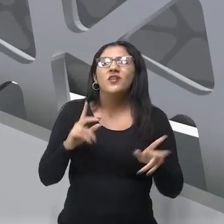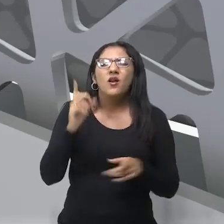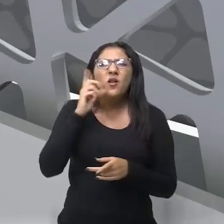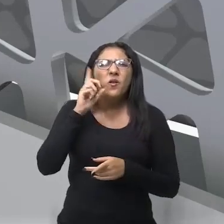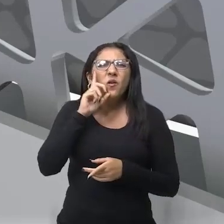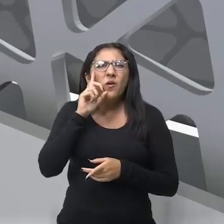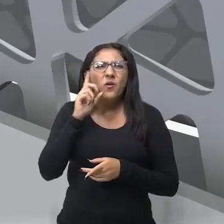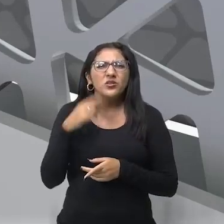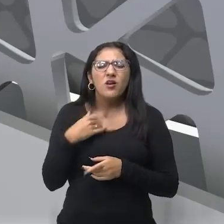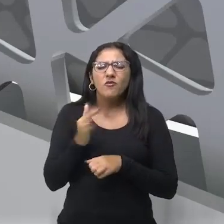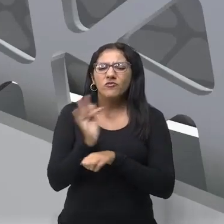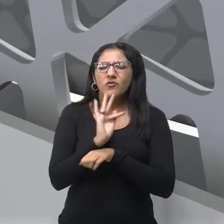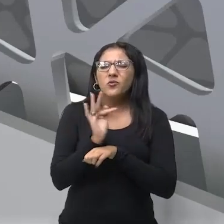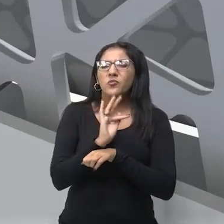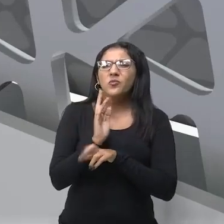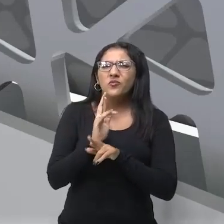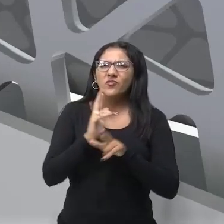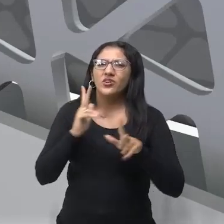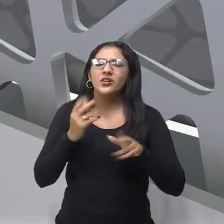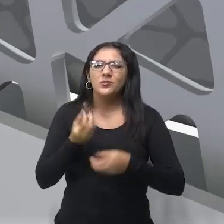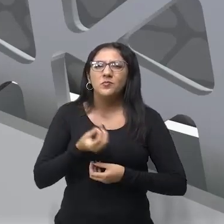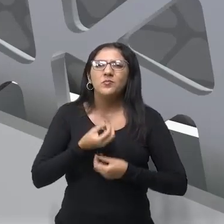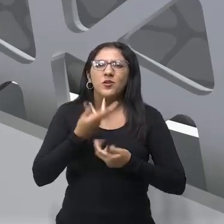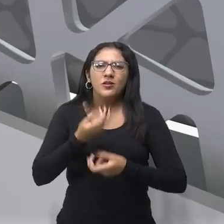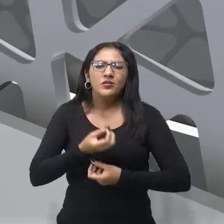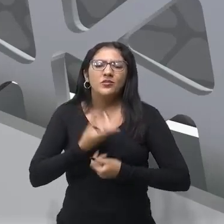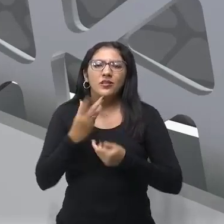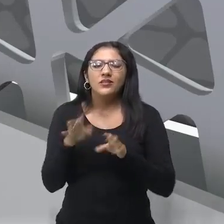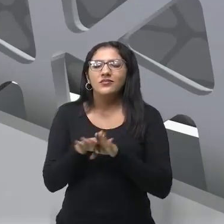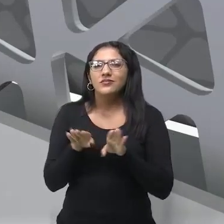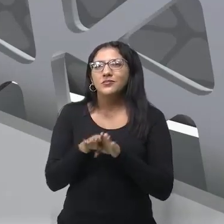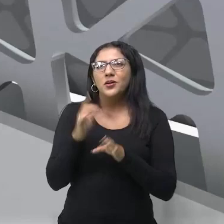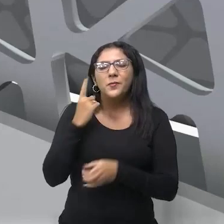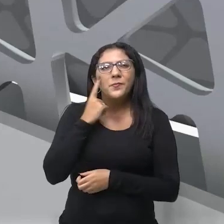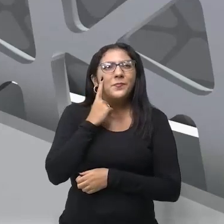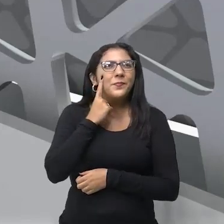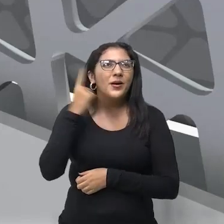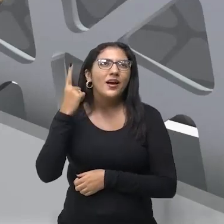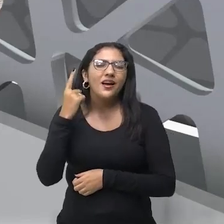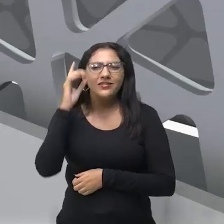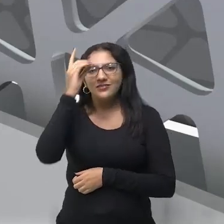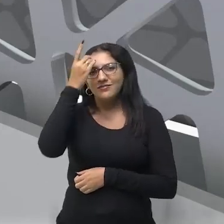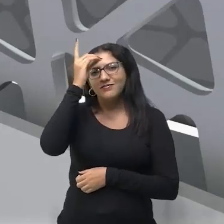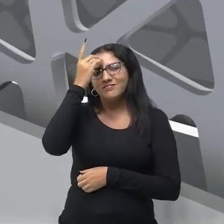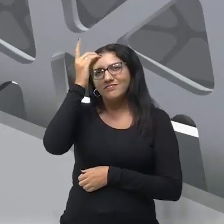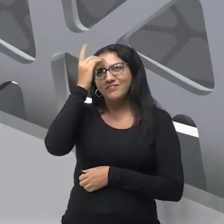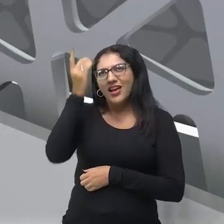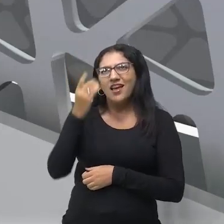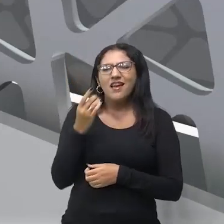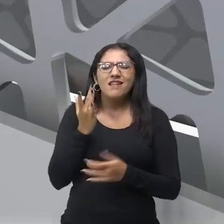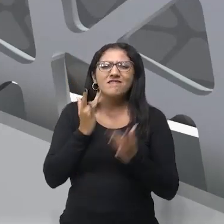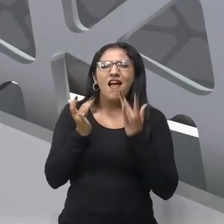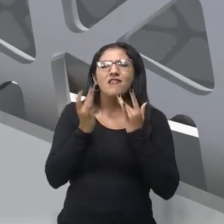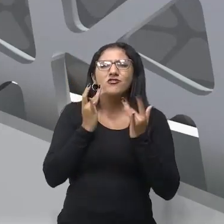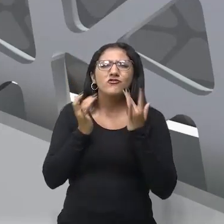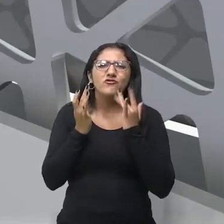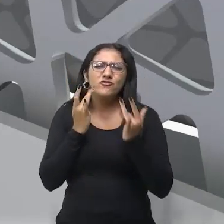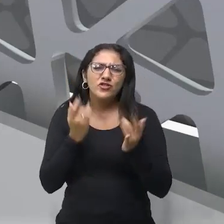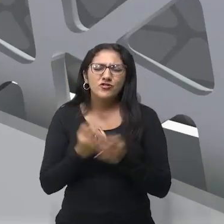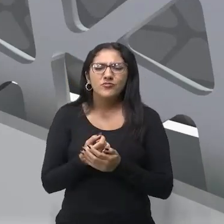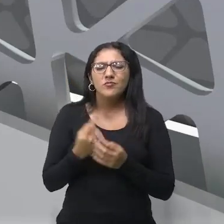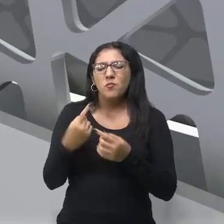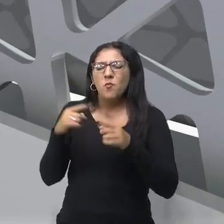além do meu cotidiano, daquilo que é comum, e expressar algo novo, algo diferente,